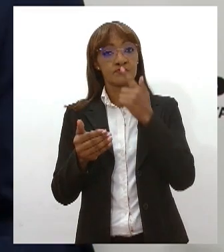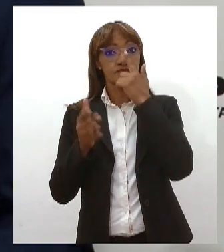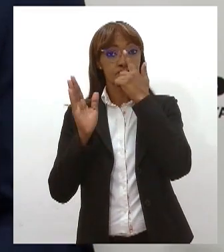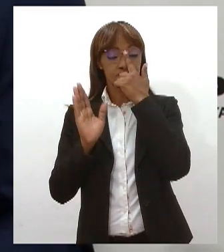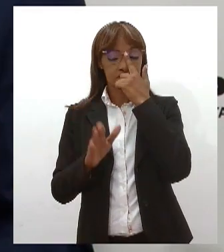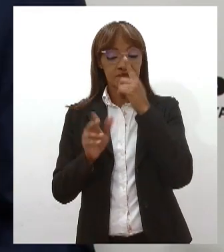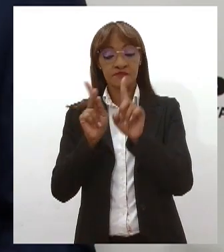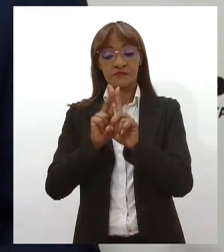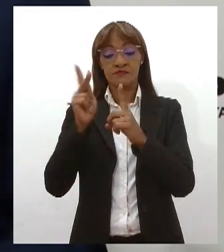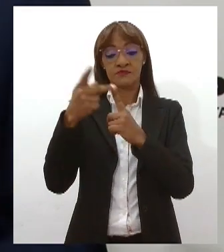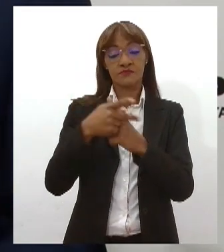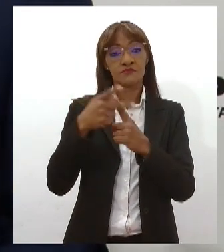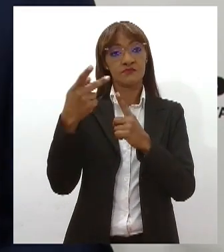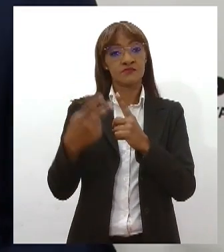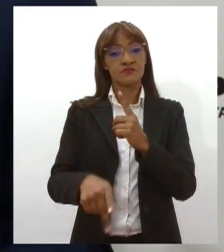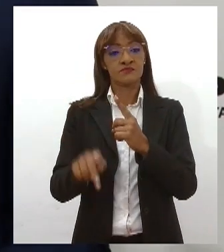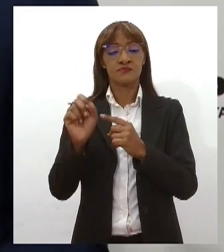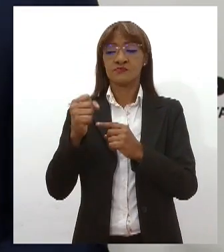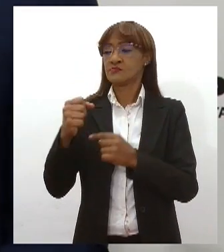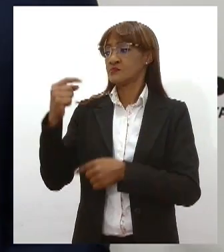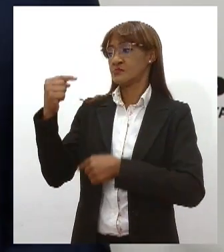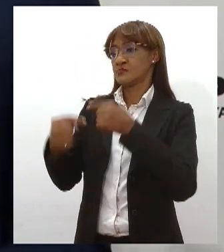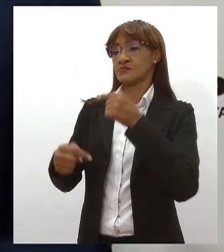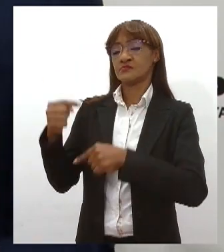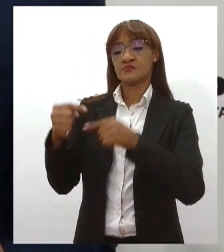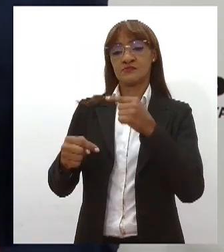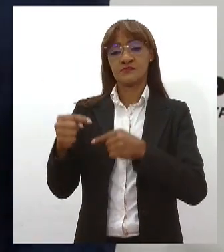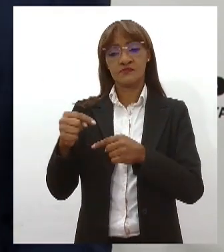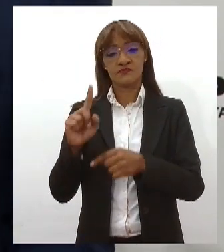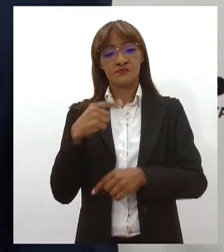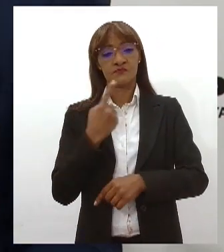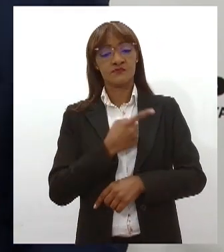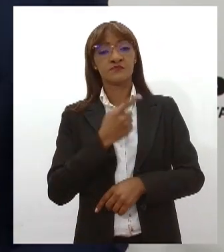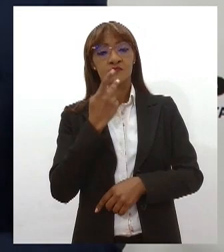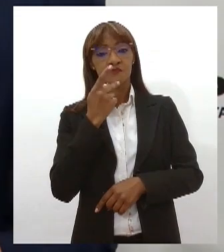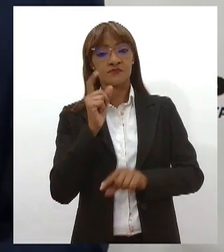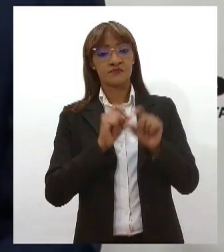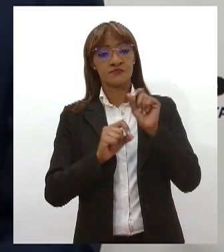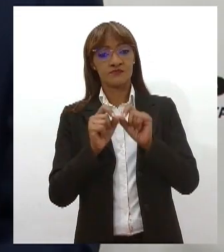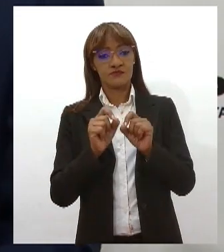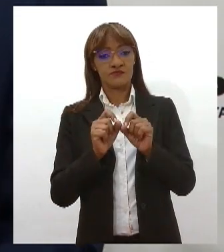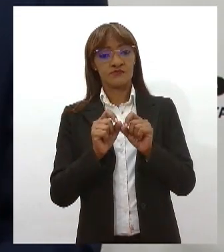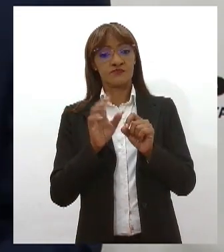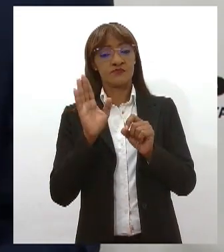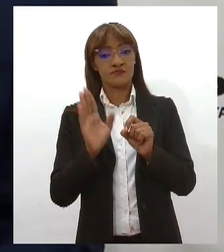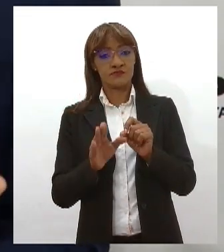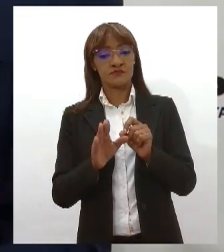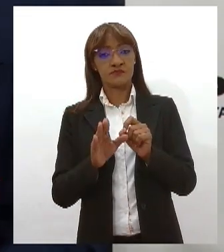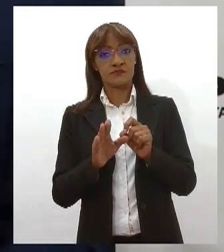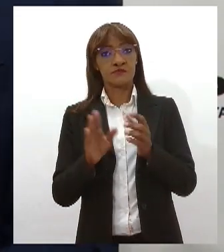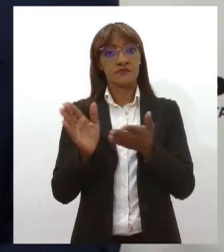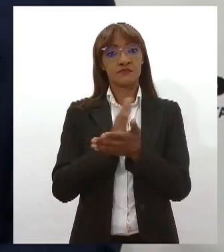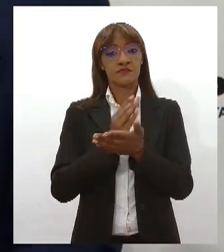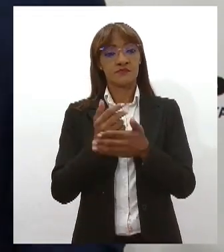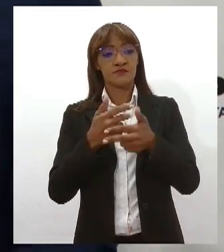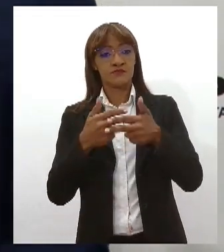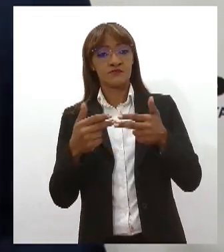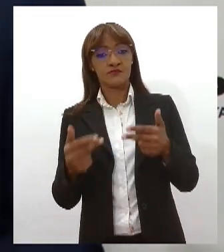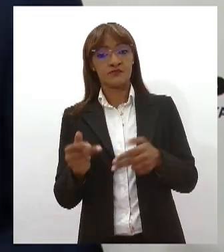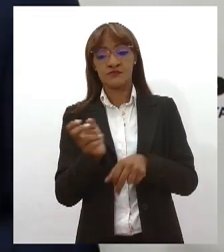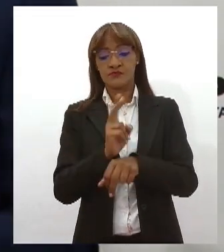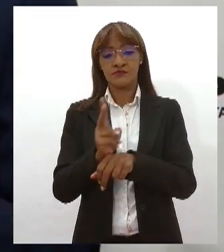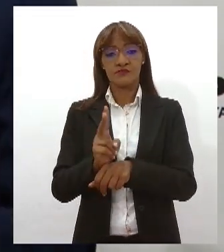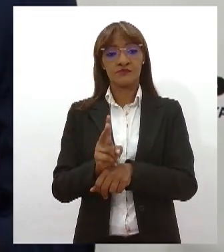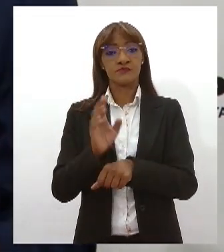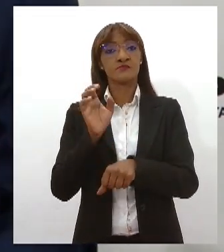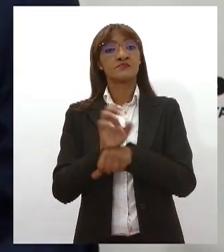Sergipe, discutir o que a gente denomina como renúncia de receita, renúncia fiscal, que é aquilo que o Estado, na tentativa